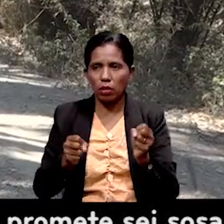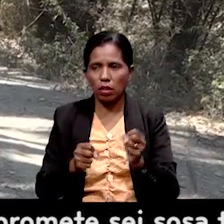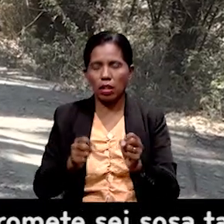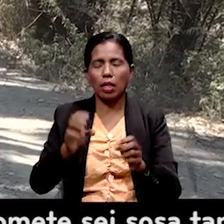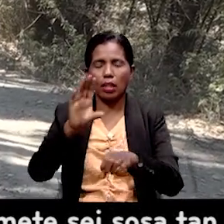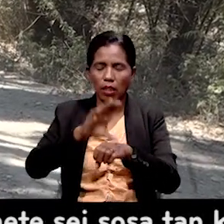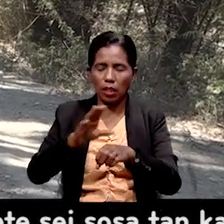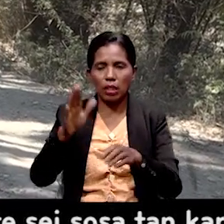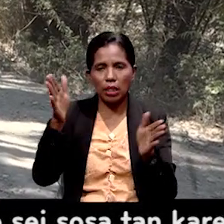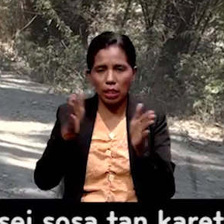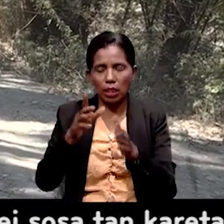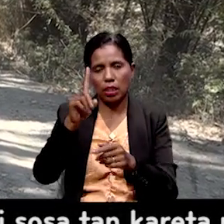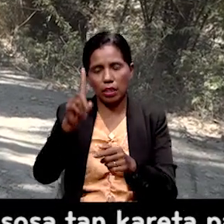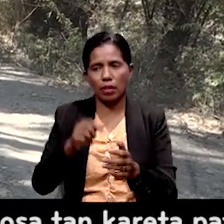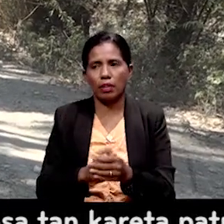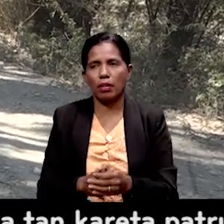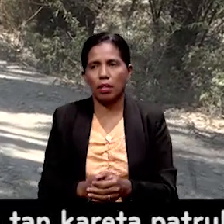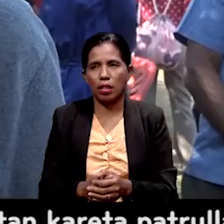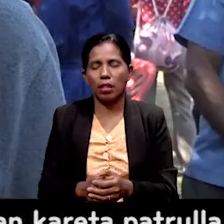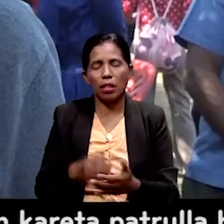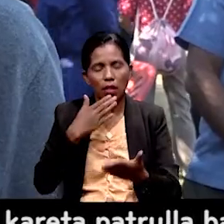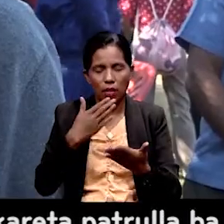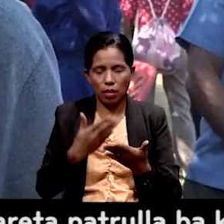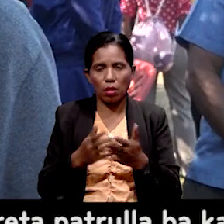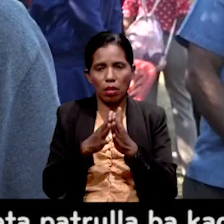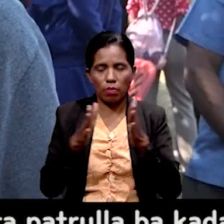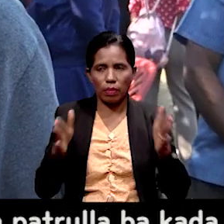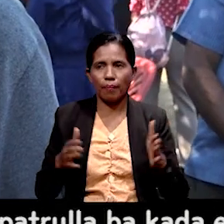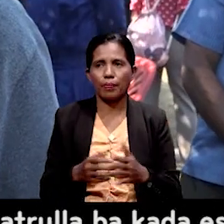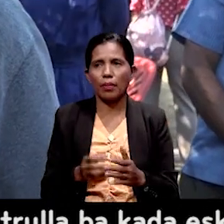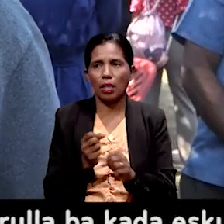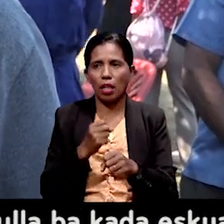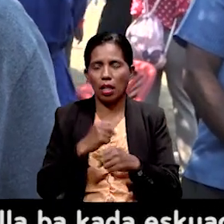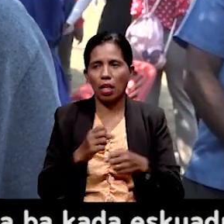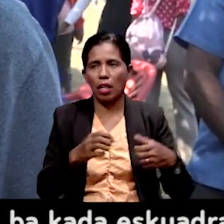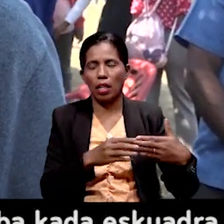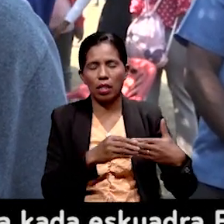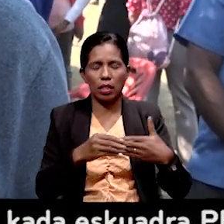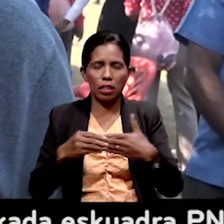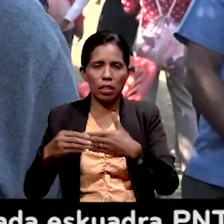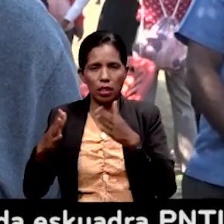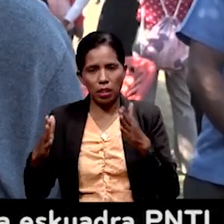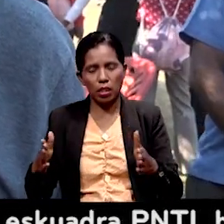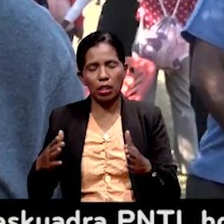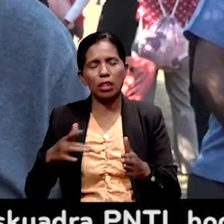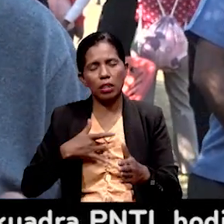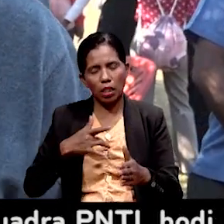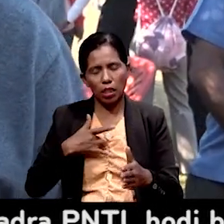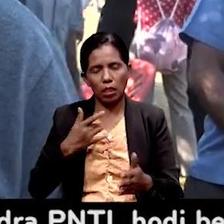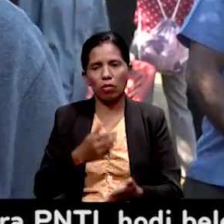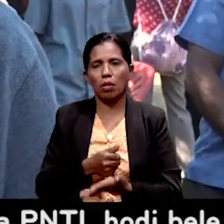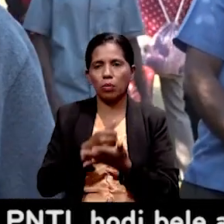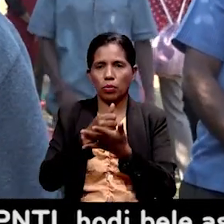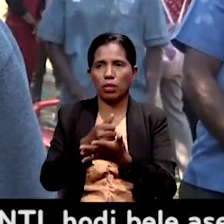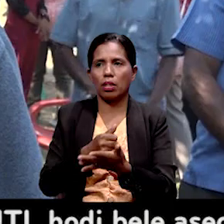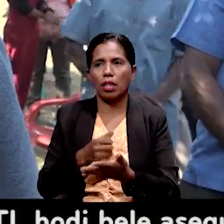ia nem miseria voto para halo na yulunsira senti uitoa eh que sira senti tenti que moe